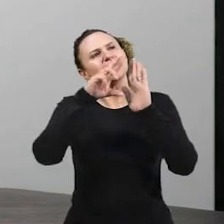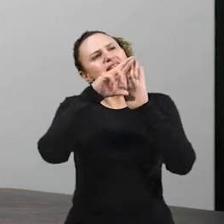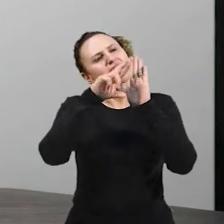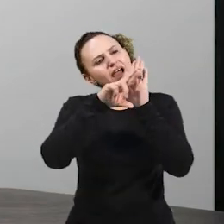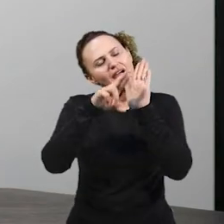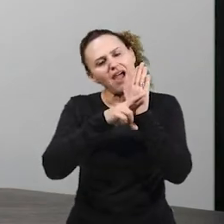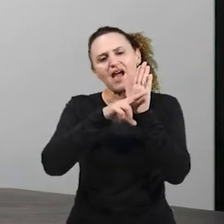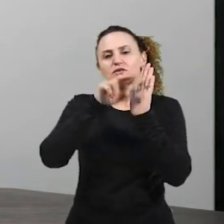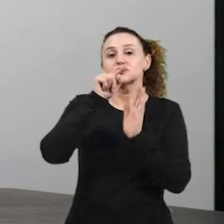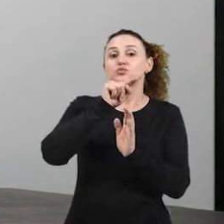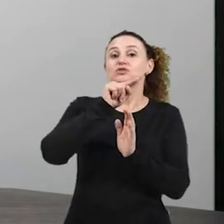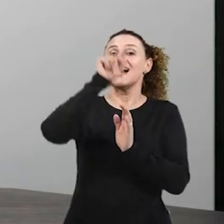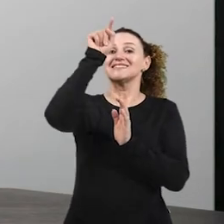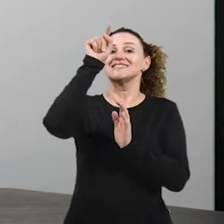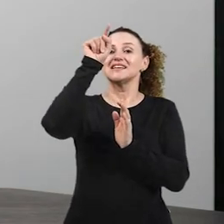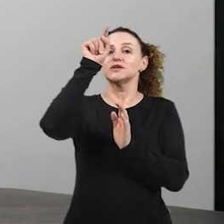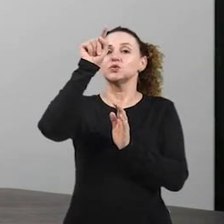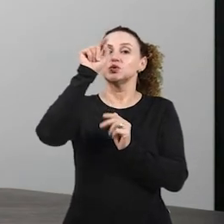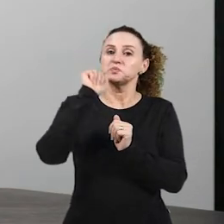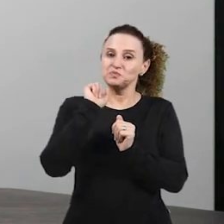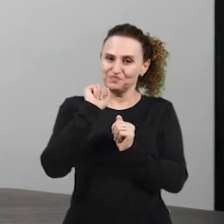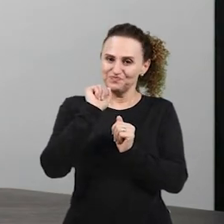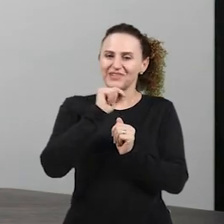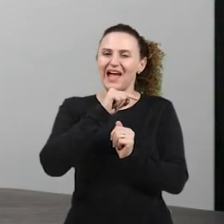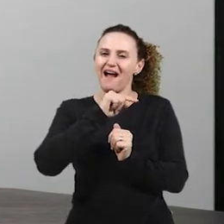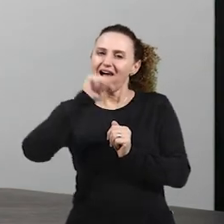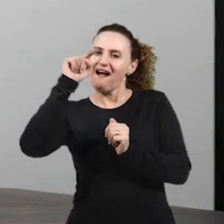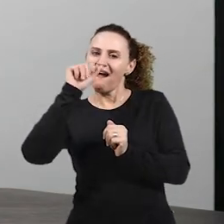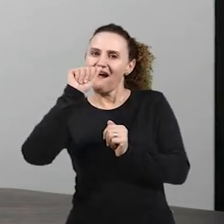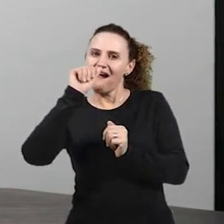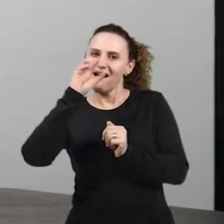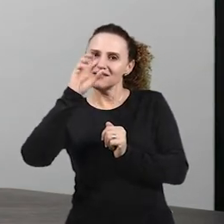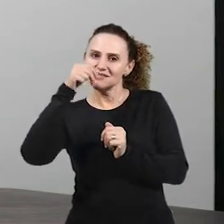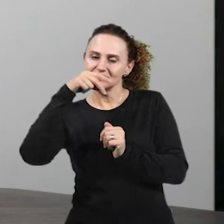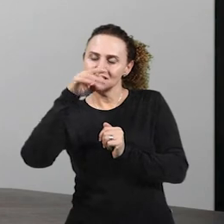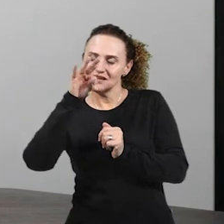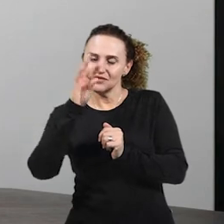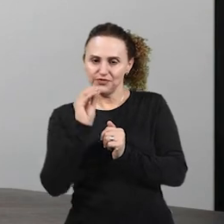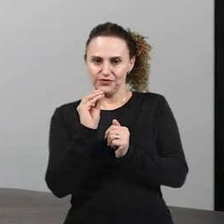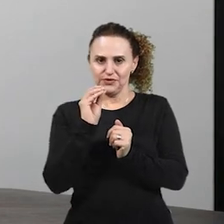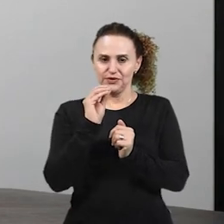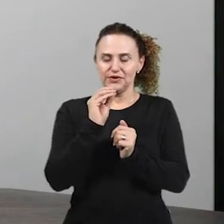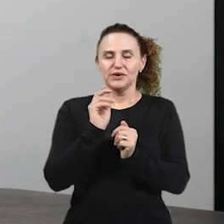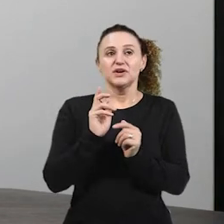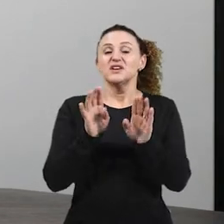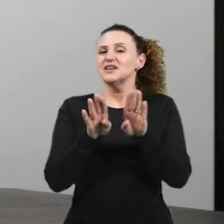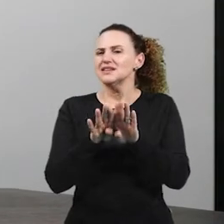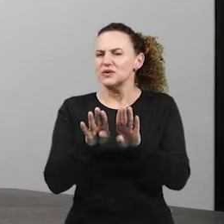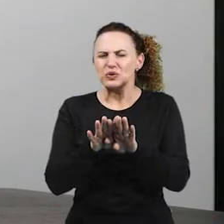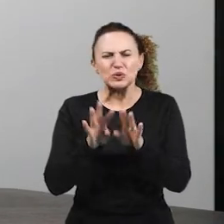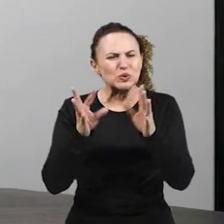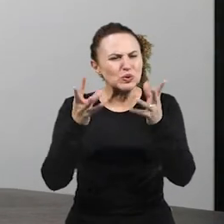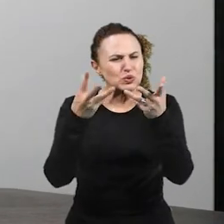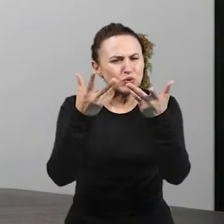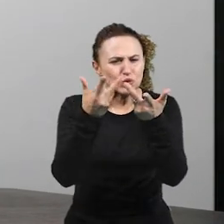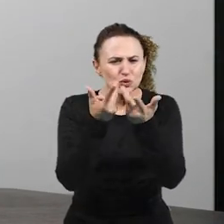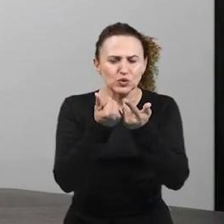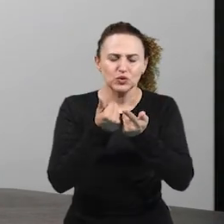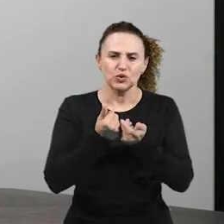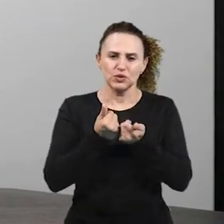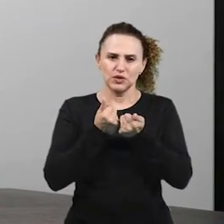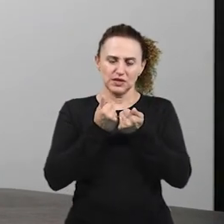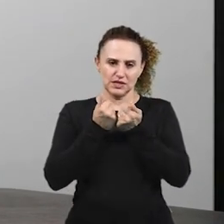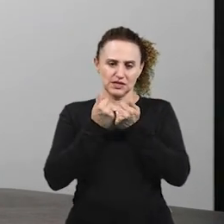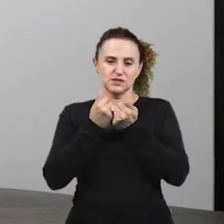acentuação da tonicidade das palavras todas as palavras são é tem a sua uma sílaba tônica mas nem todas levam